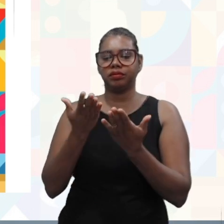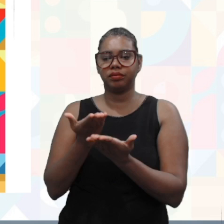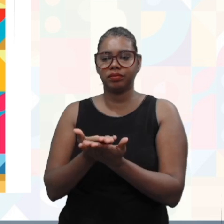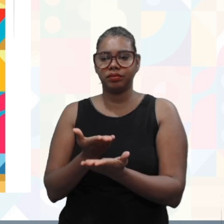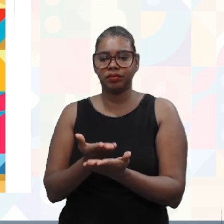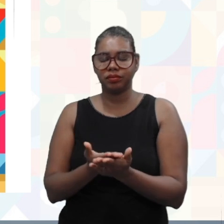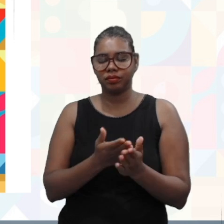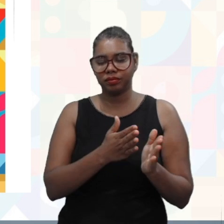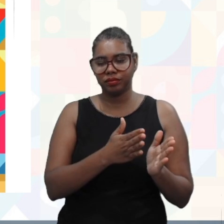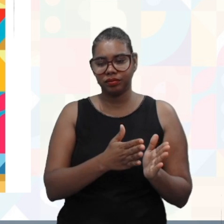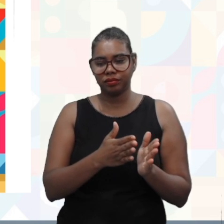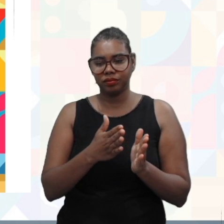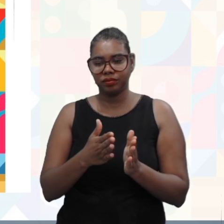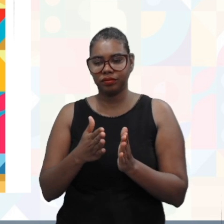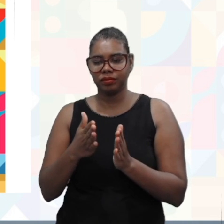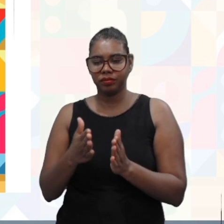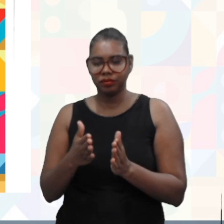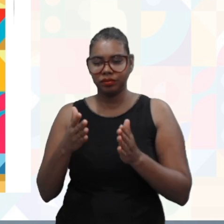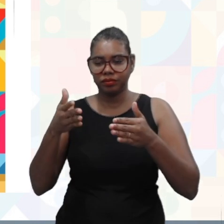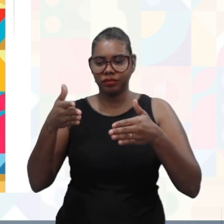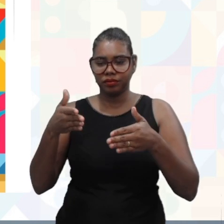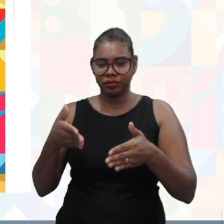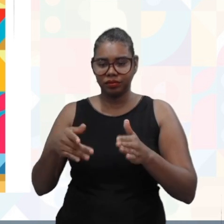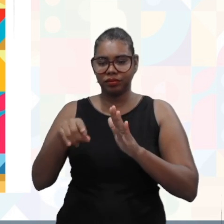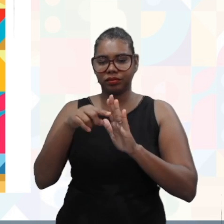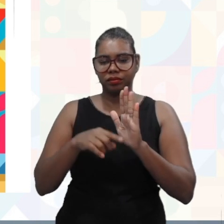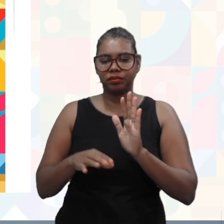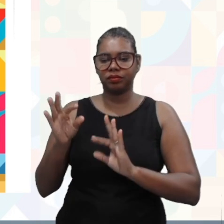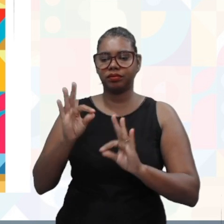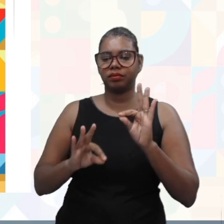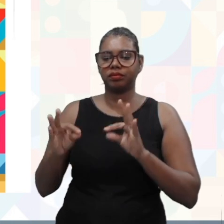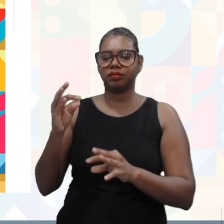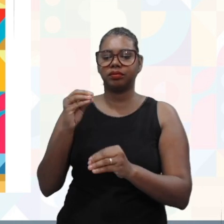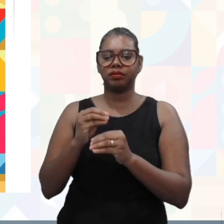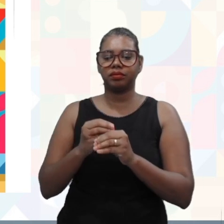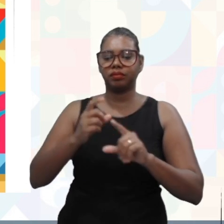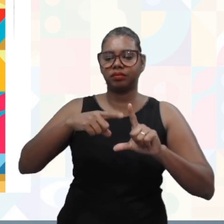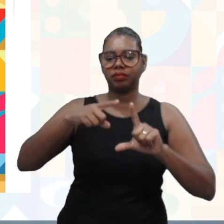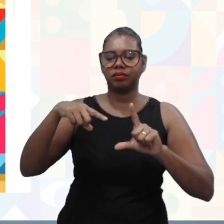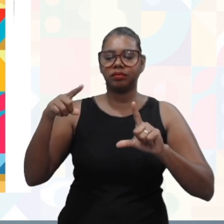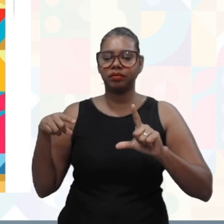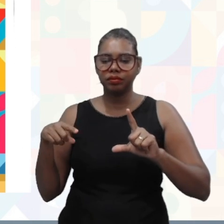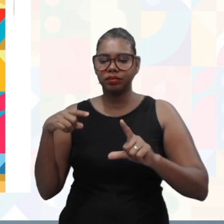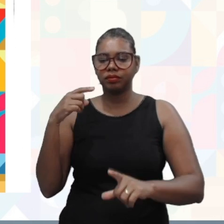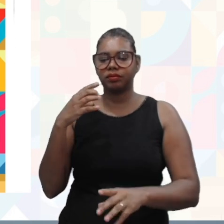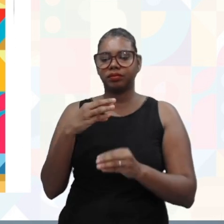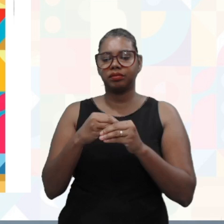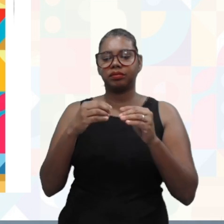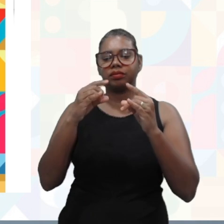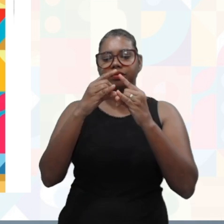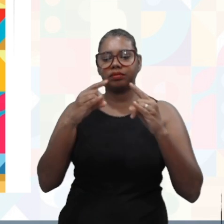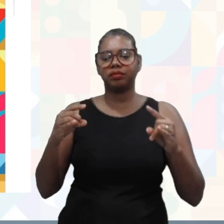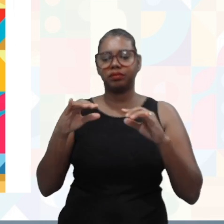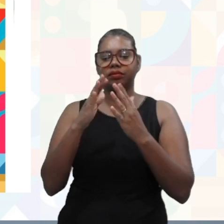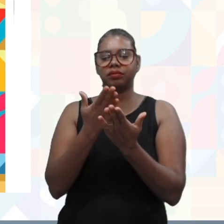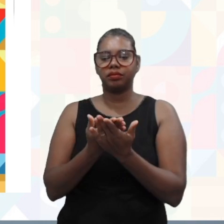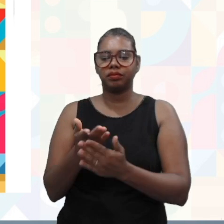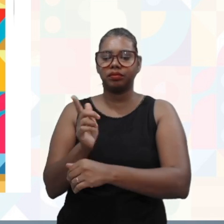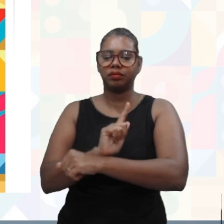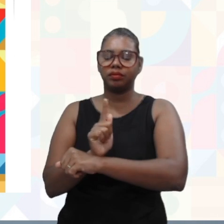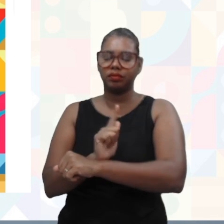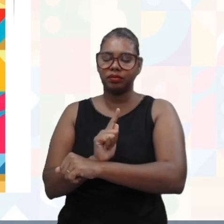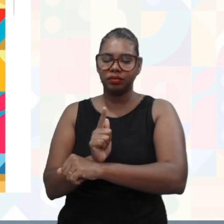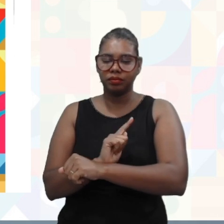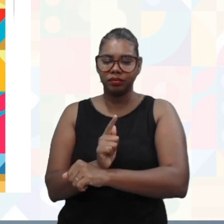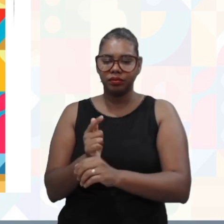num processo mais descentralizado e num processo qualitativo de constituição de uma organização e de uma gestão